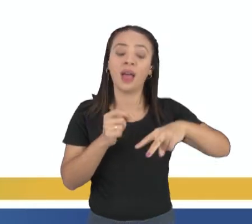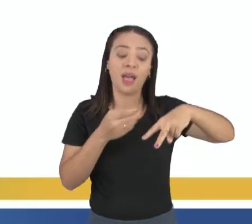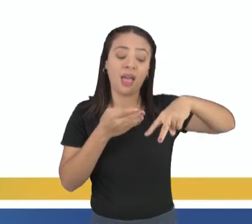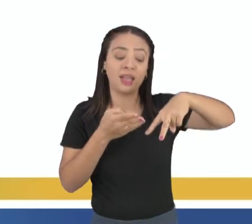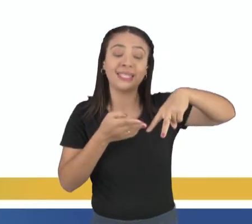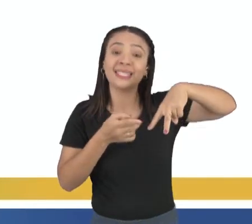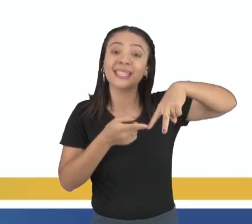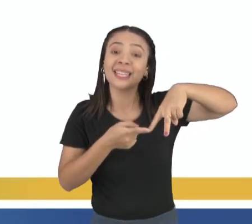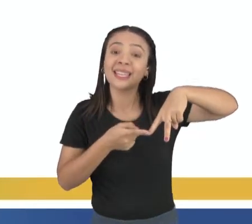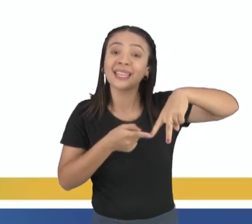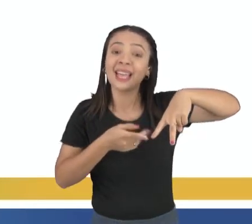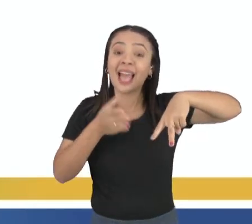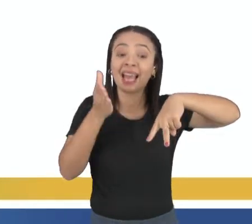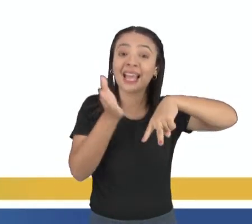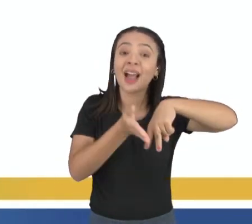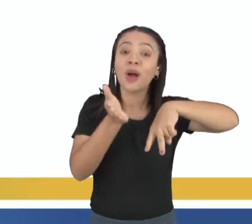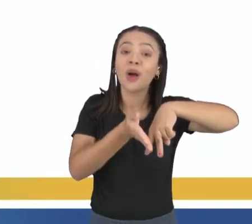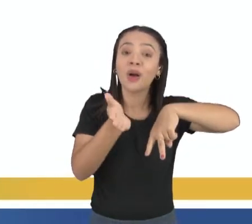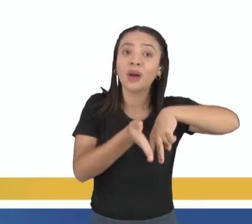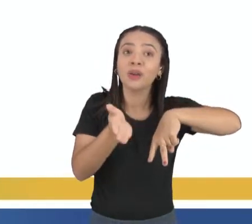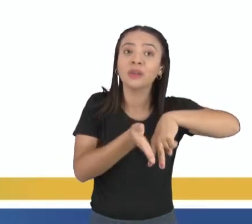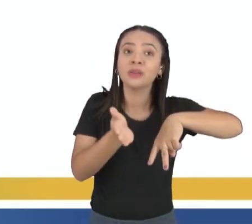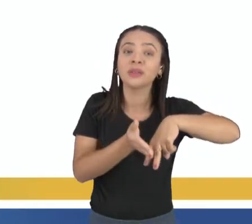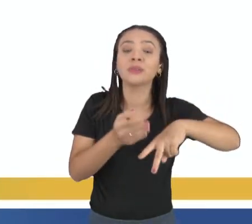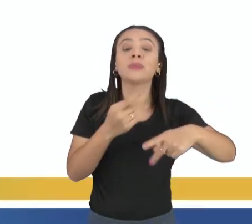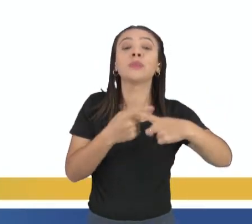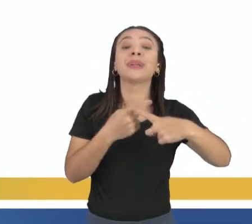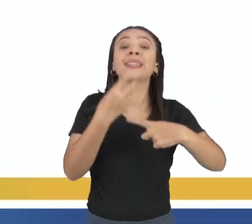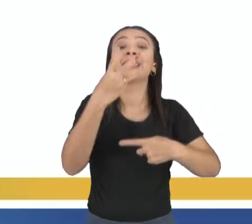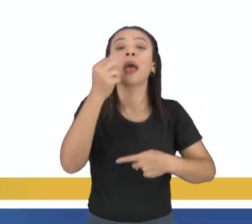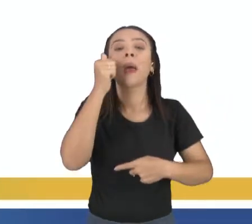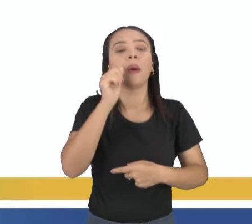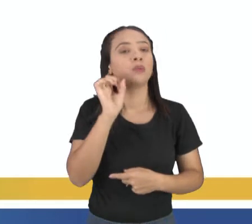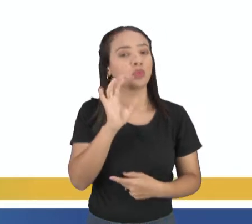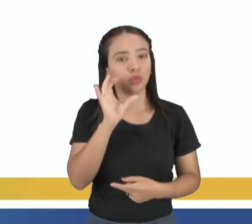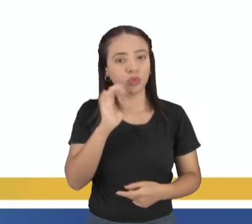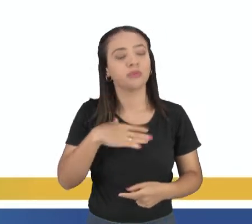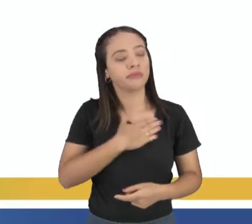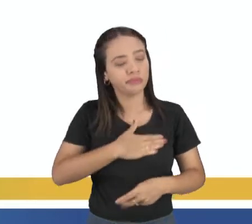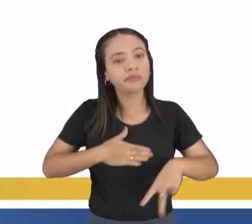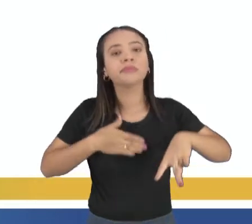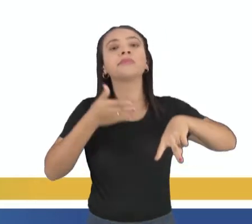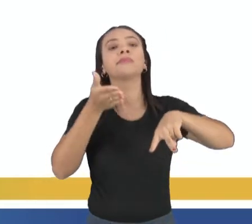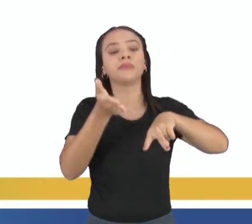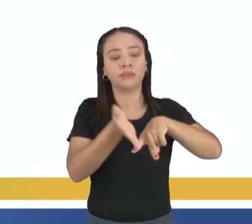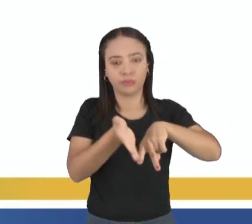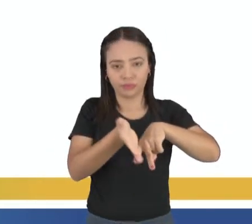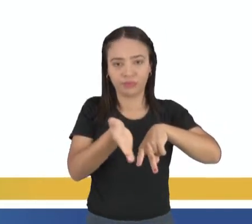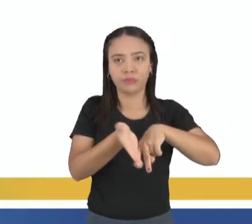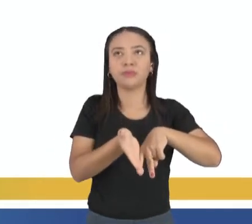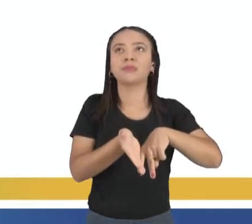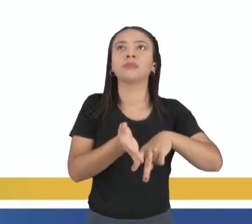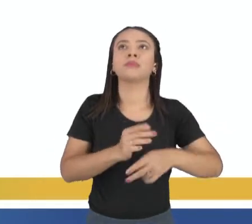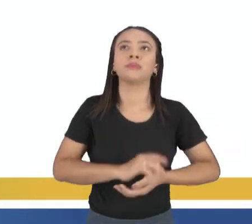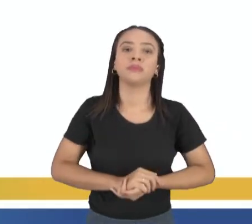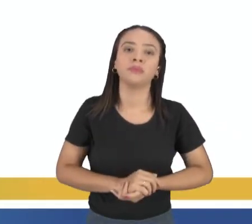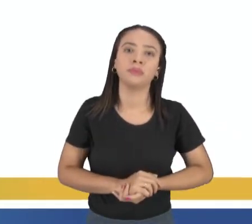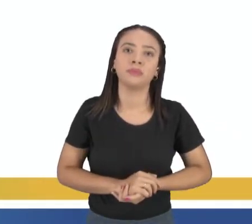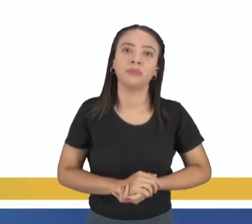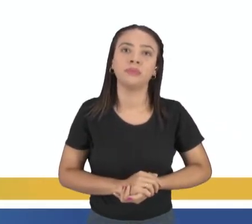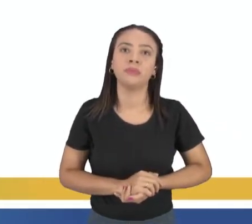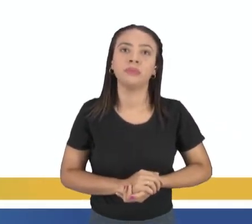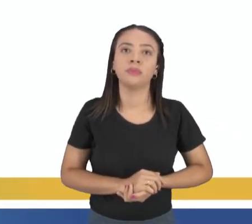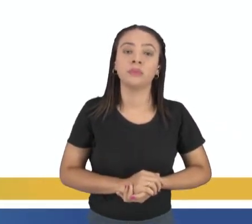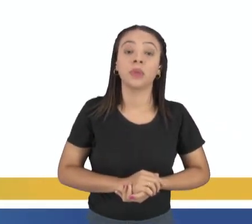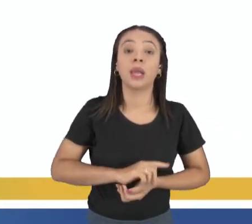calças. Repare que nós temos só 3 quadradinhos, indicando que 3 meninas somente, né, preferem usar calça. A